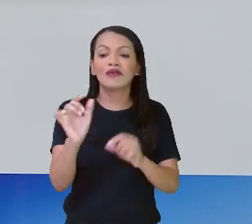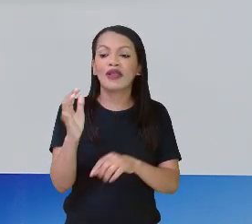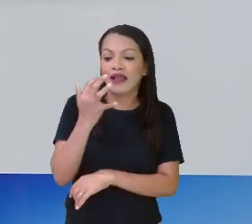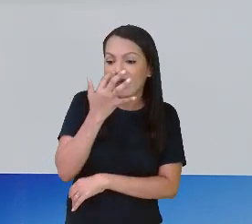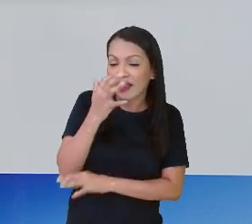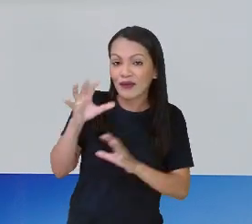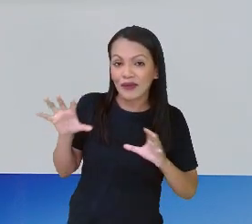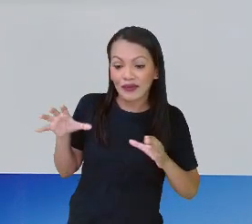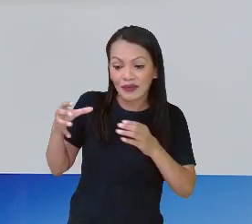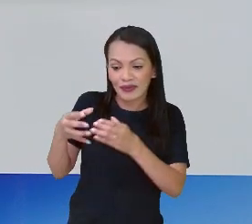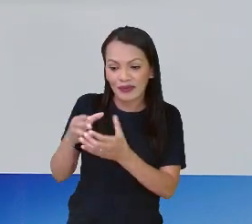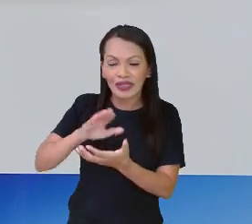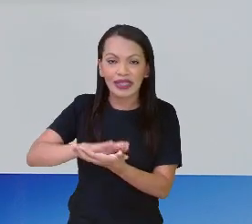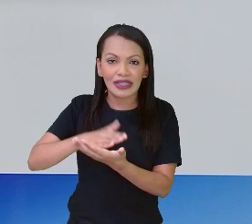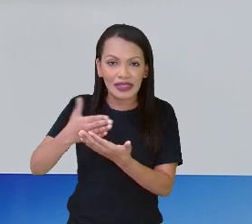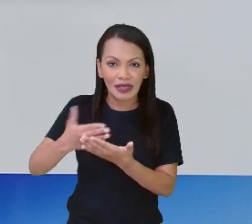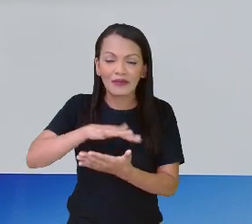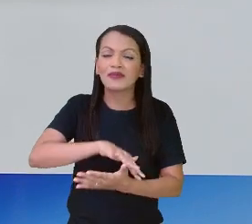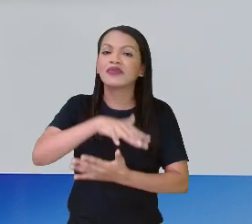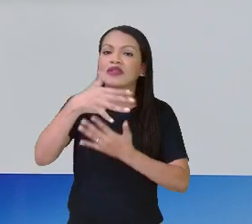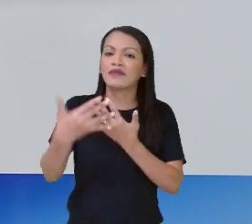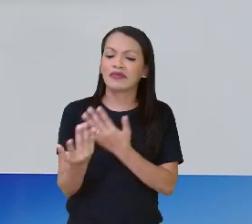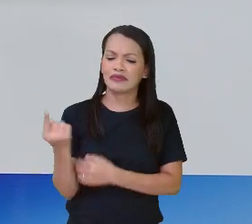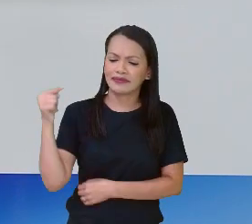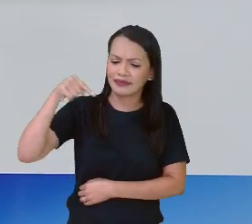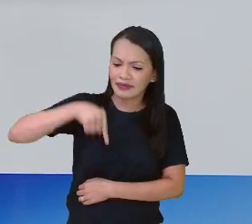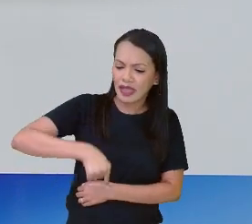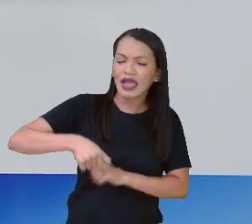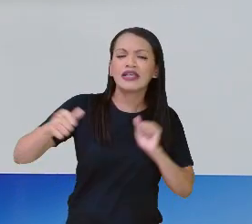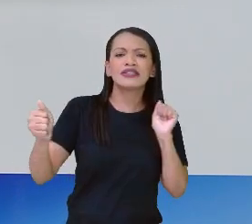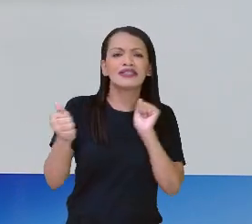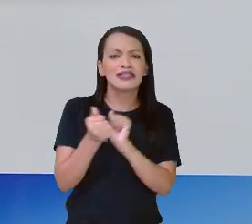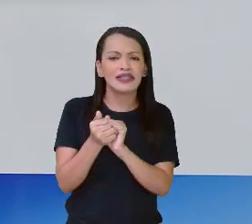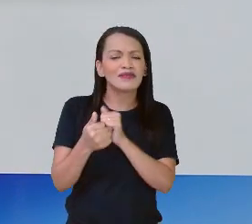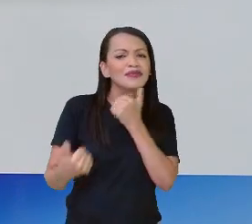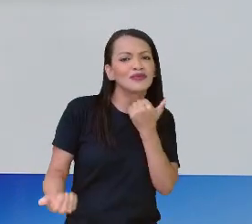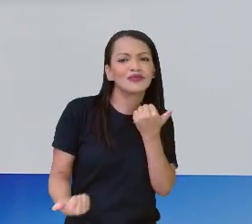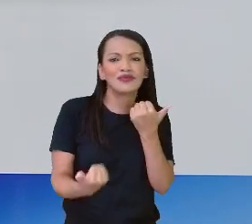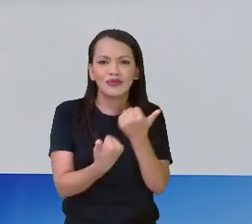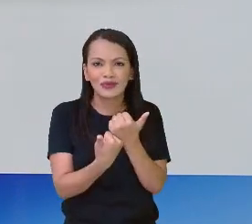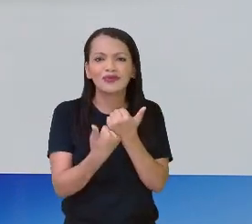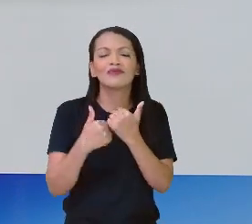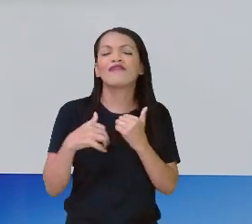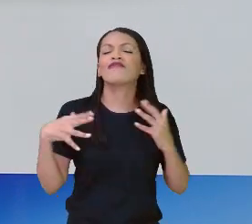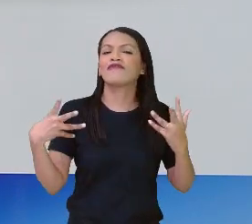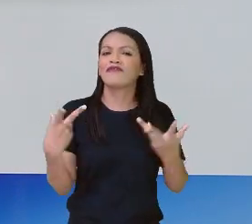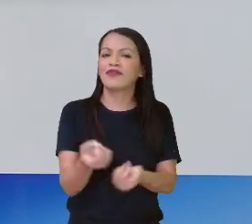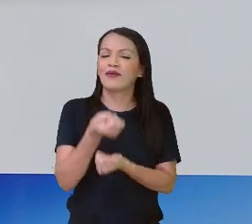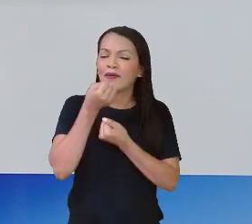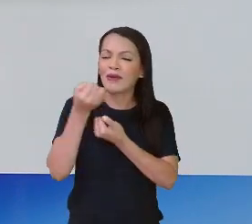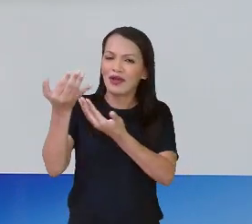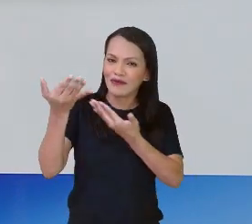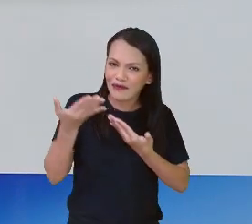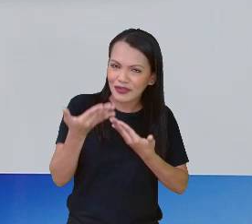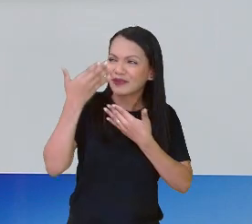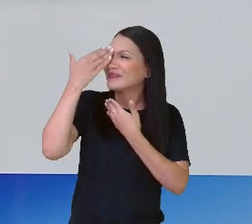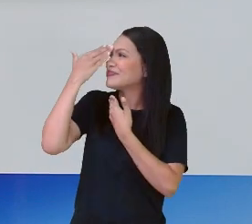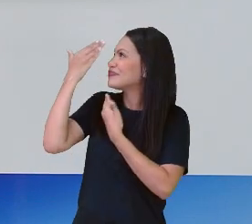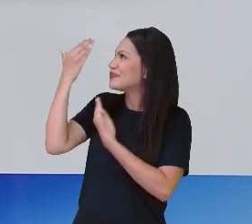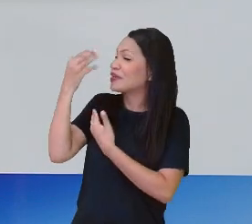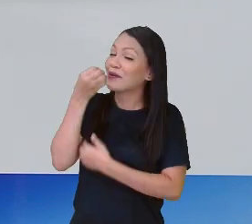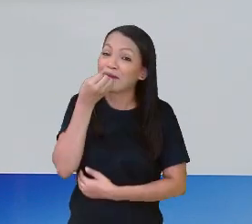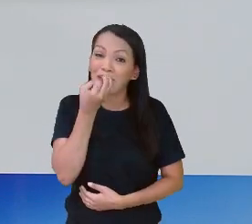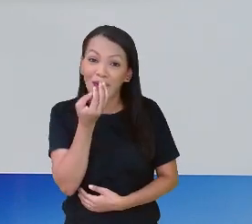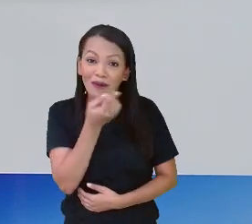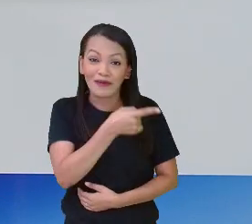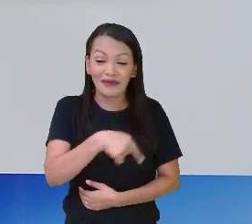essa equipe de intérprete de Libras que está aqui sempre nos apoiando, fazendo esse trabalho maravilhoso. Bem-vinda, Jéssica, muito bom ter você